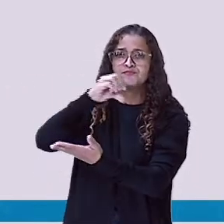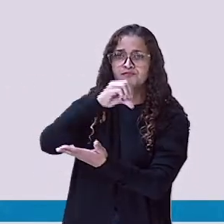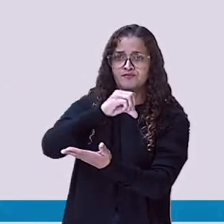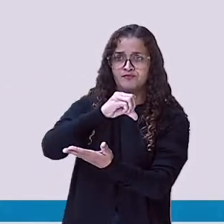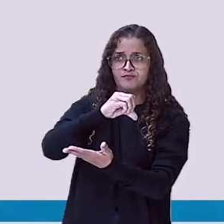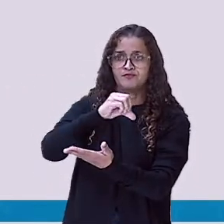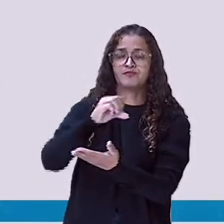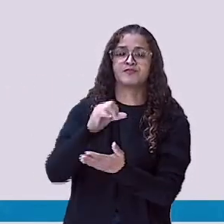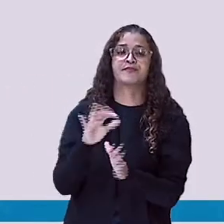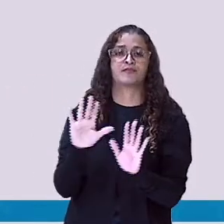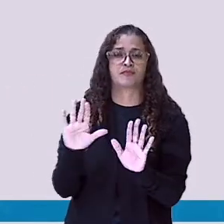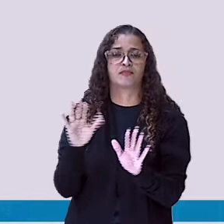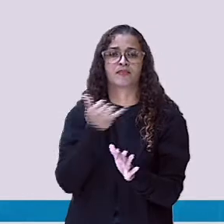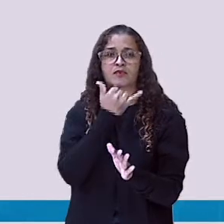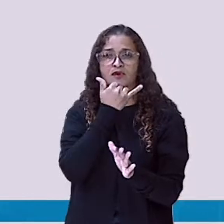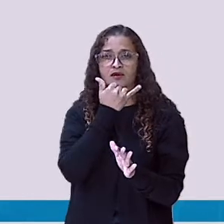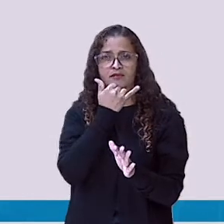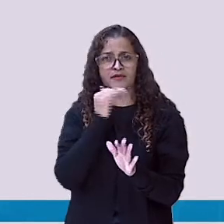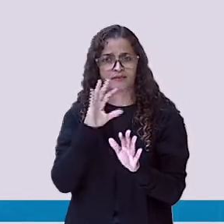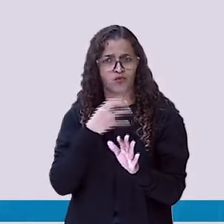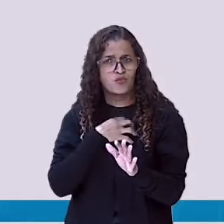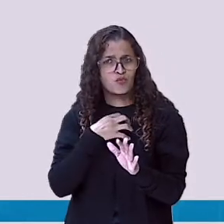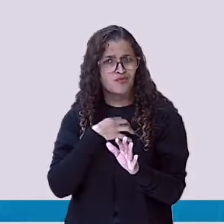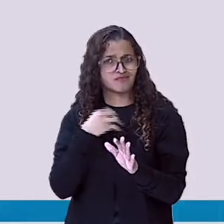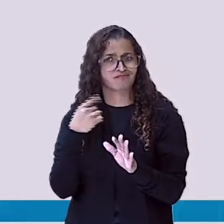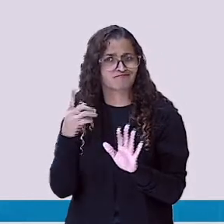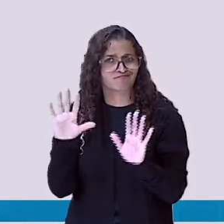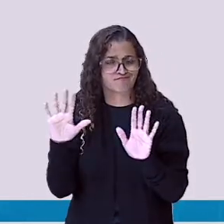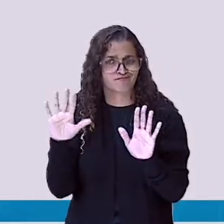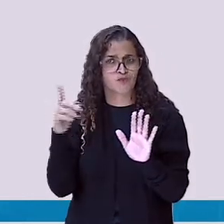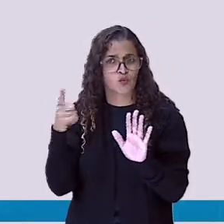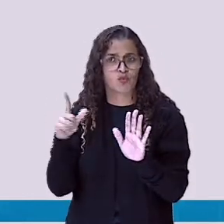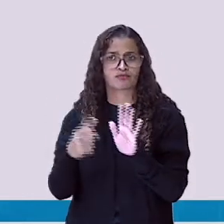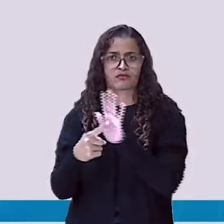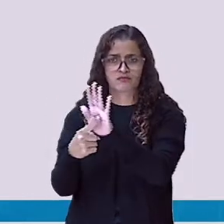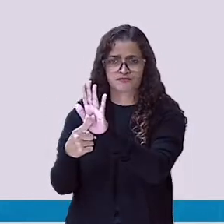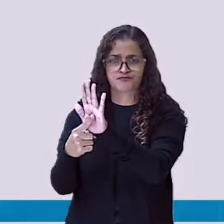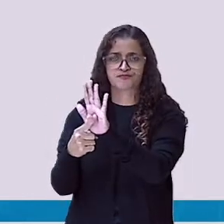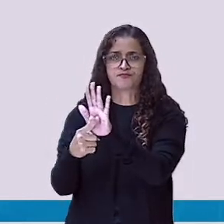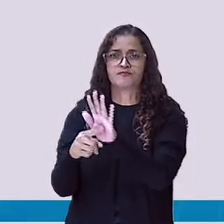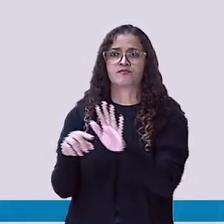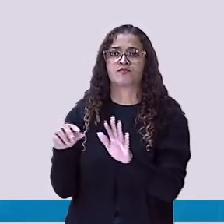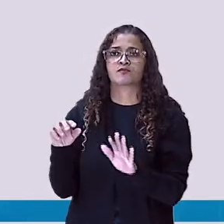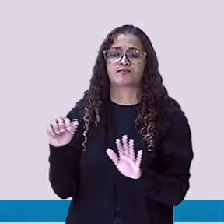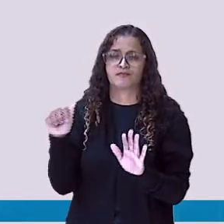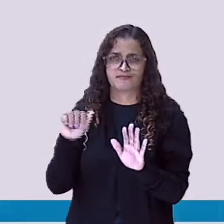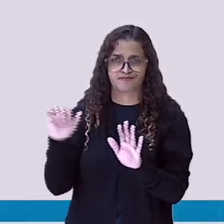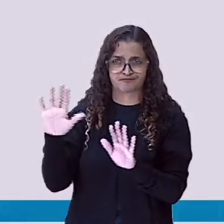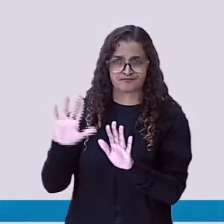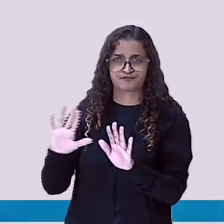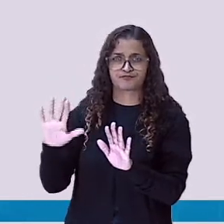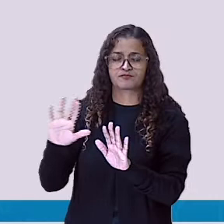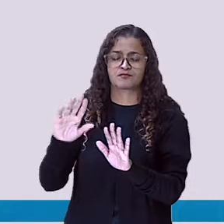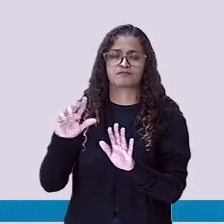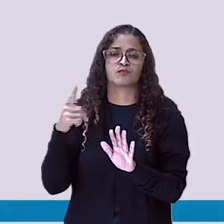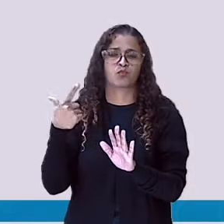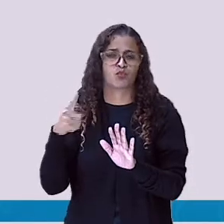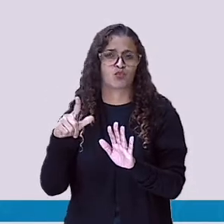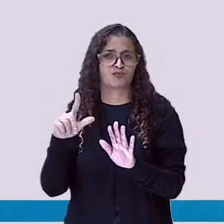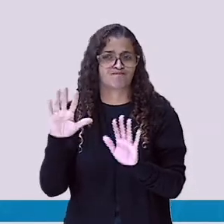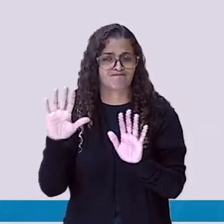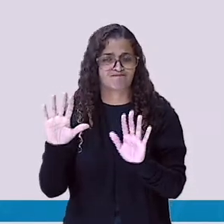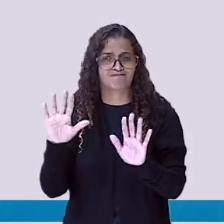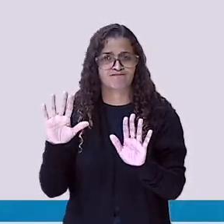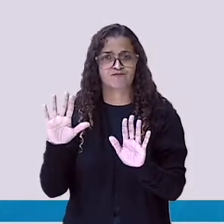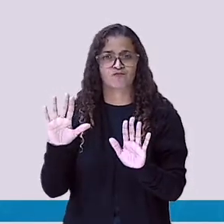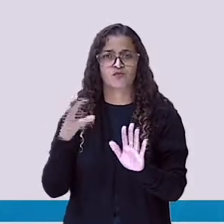não, desculpa, peraí, é outra forma. Apagar aqui é de uma outra forma. Então,